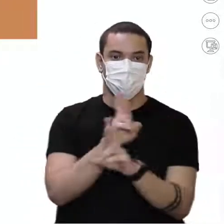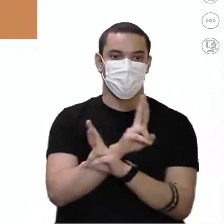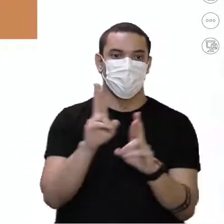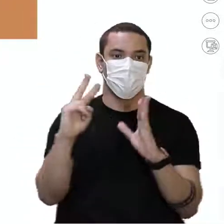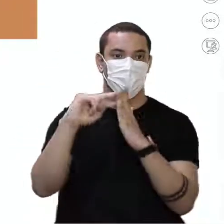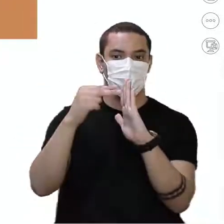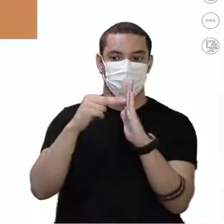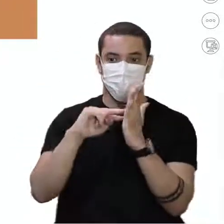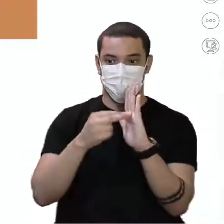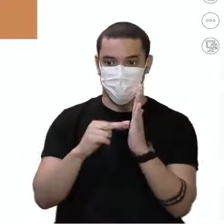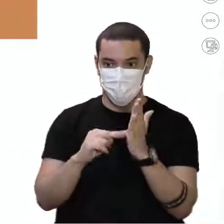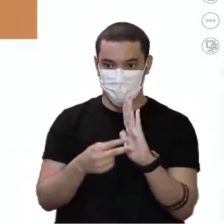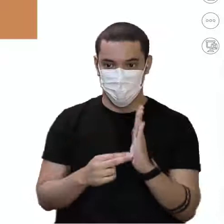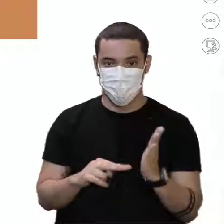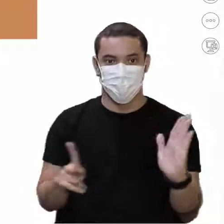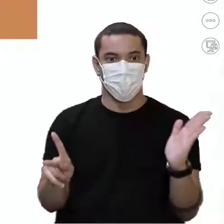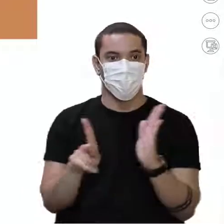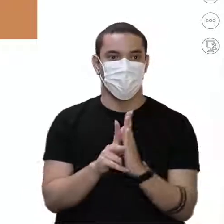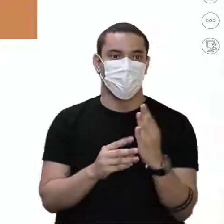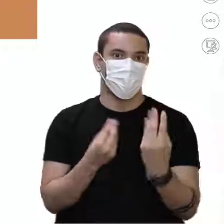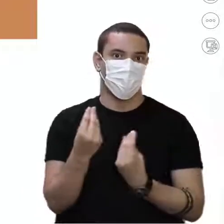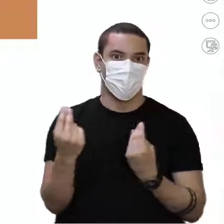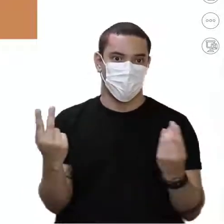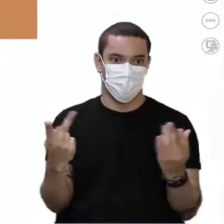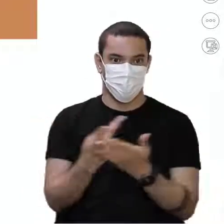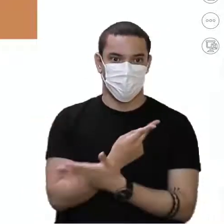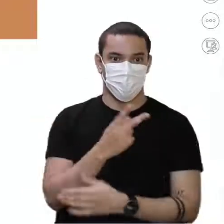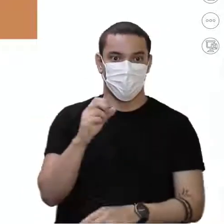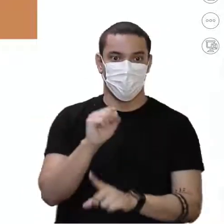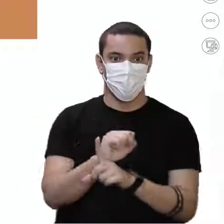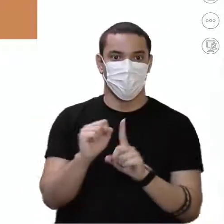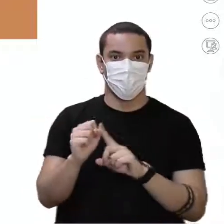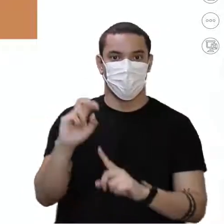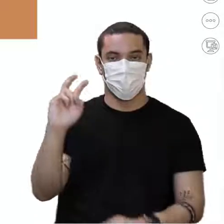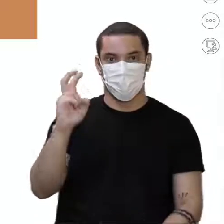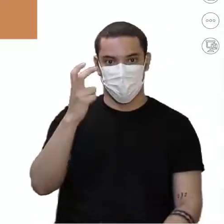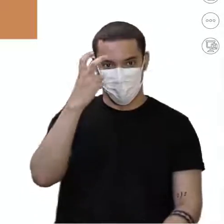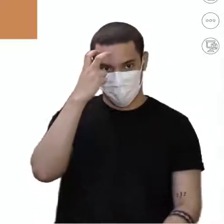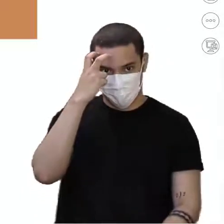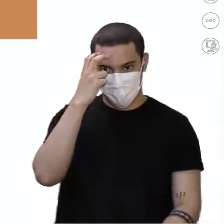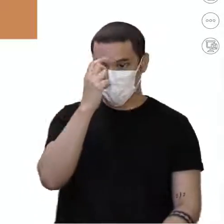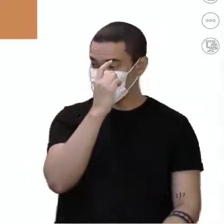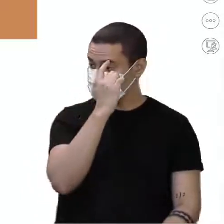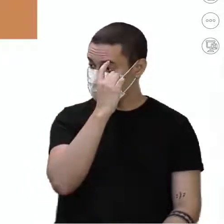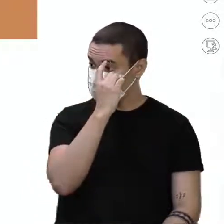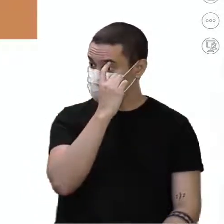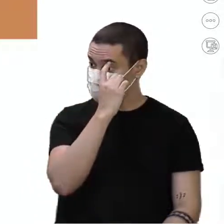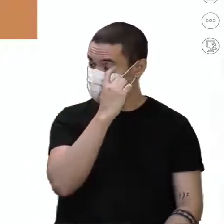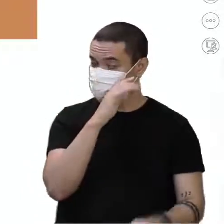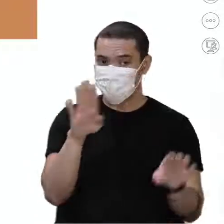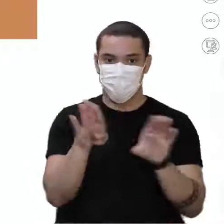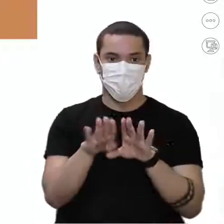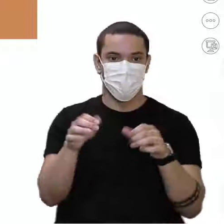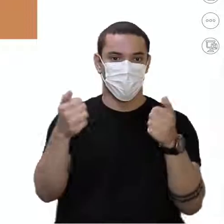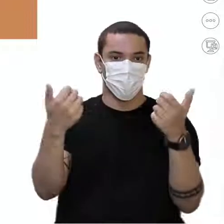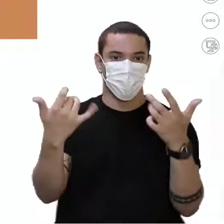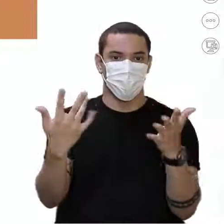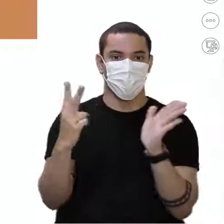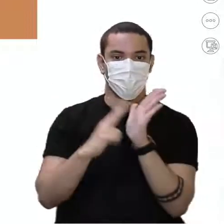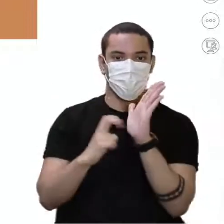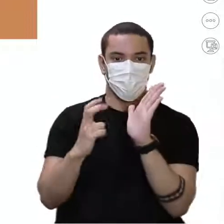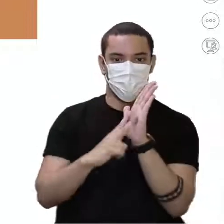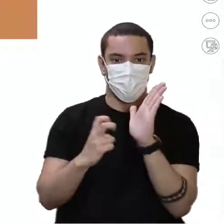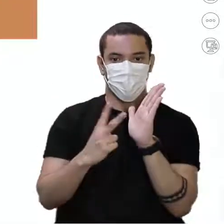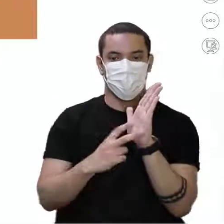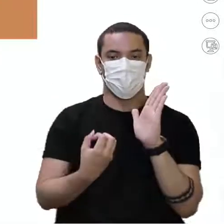seus significados ao âmbito sociocultural, assim como associar vocabulários e expressões